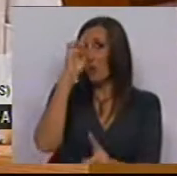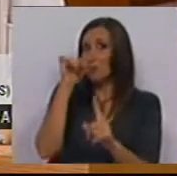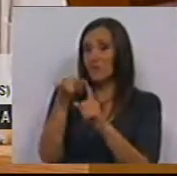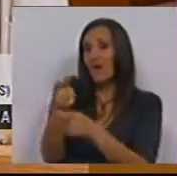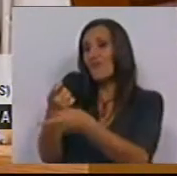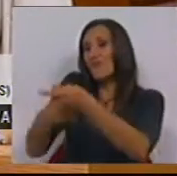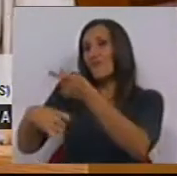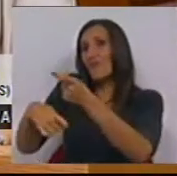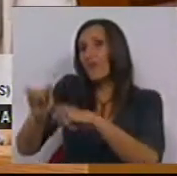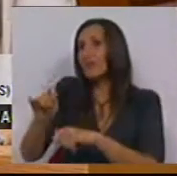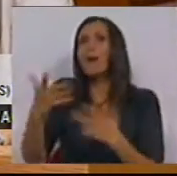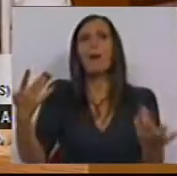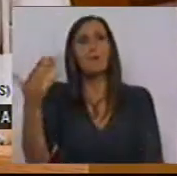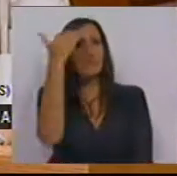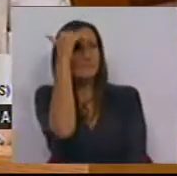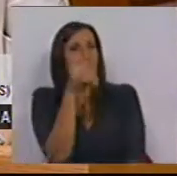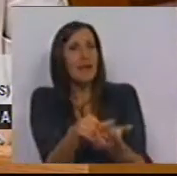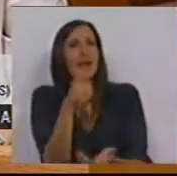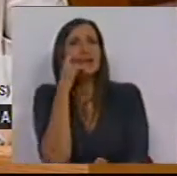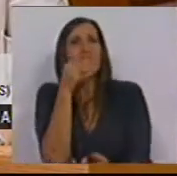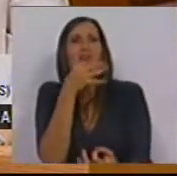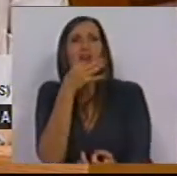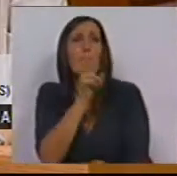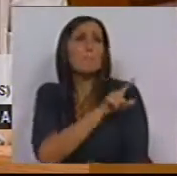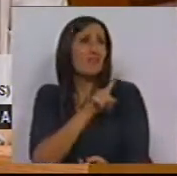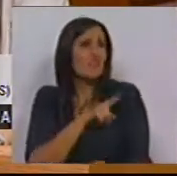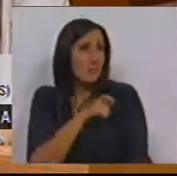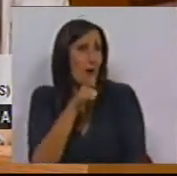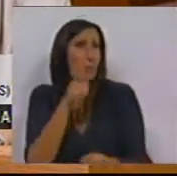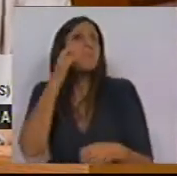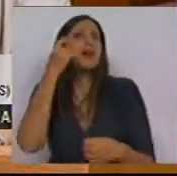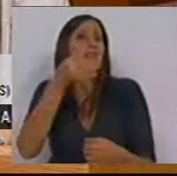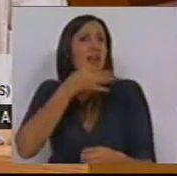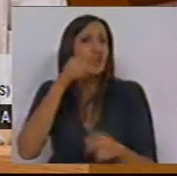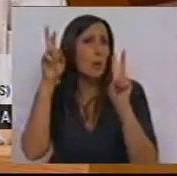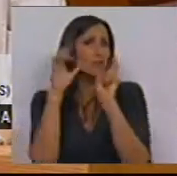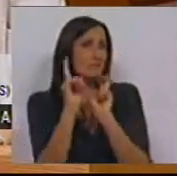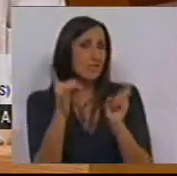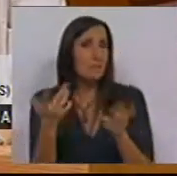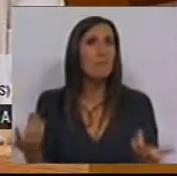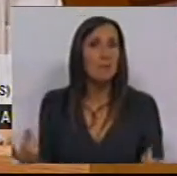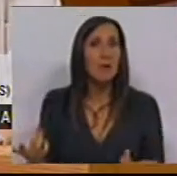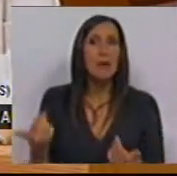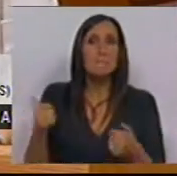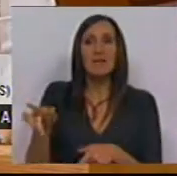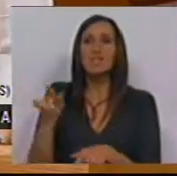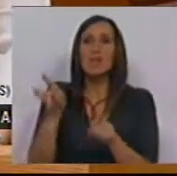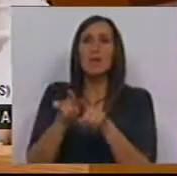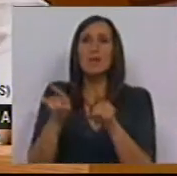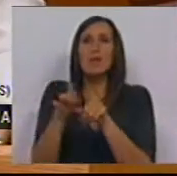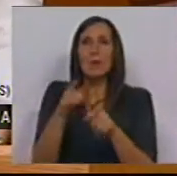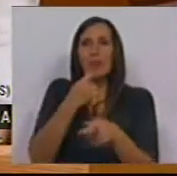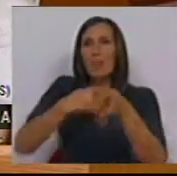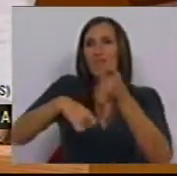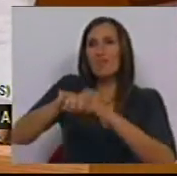vendidas, afinal quem é que falou de privatização da água, mas subconcessionadas, era o último dos